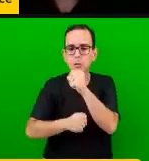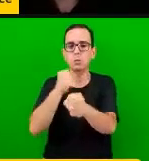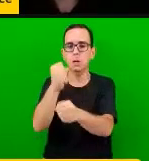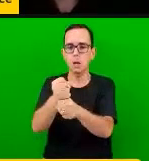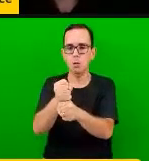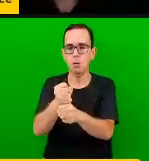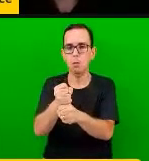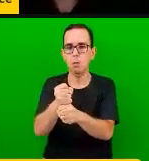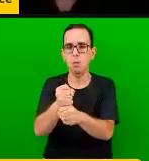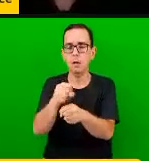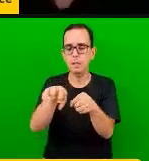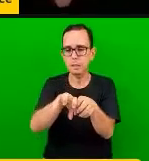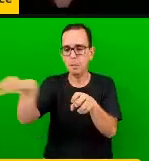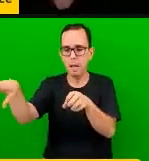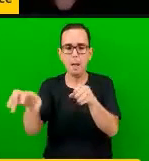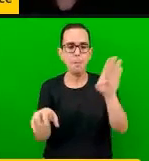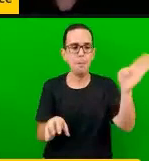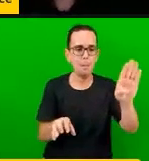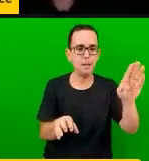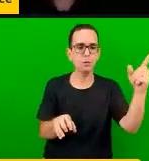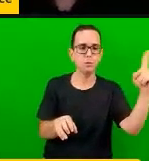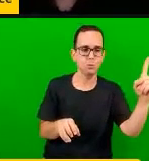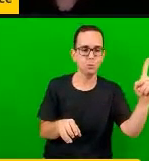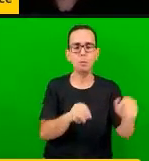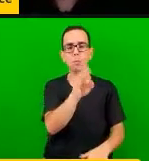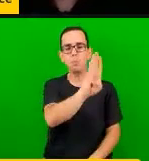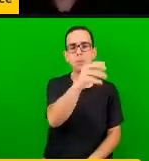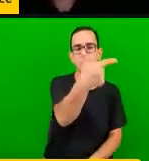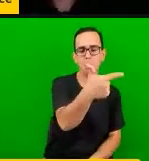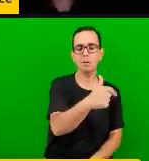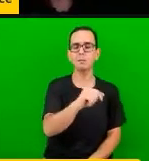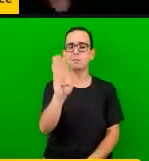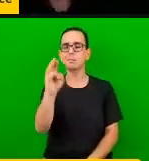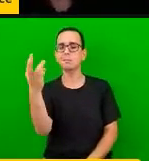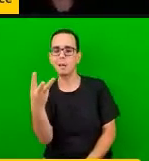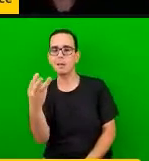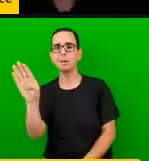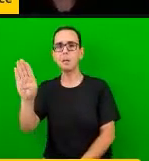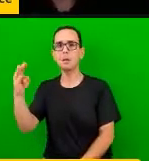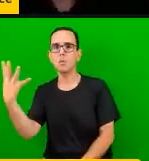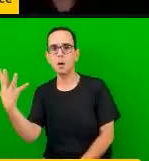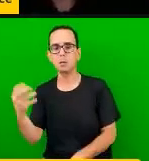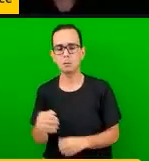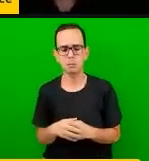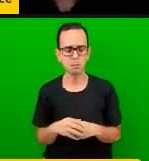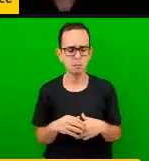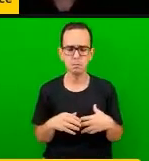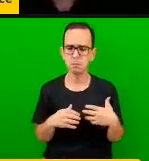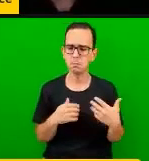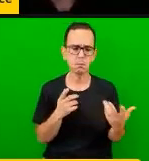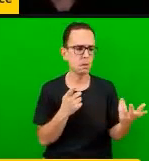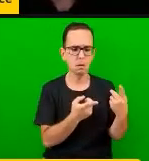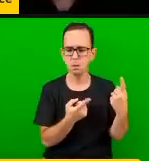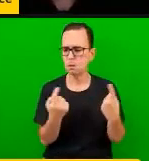por bimestres, né? E aí aquela discussão eterna, né? Separa por bimestre, não separa por bimestre. O que a